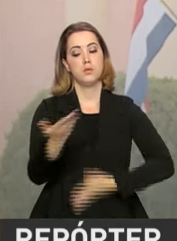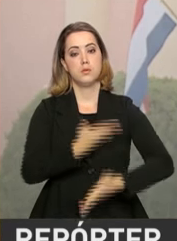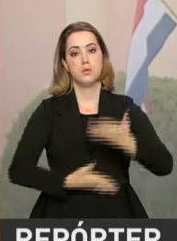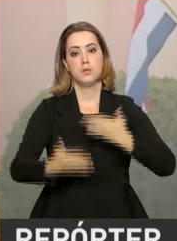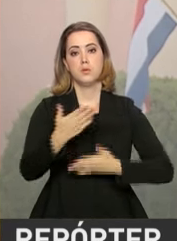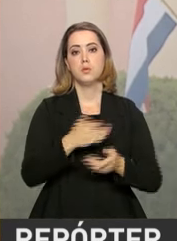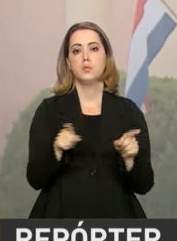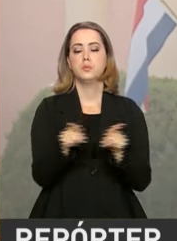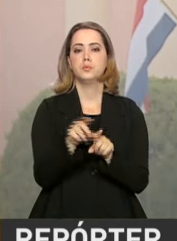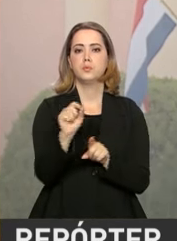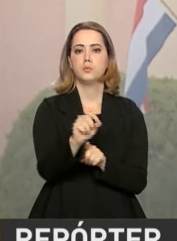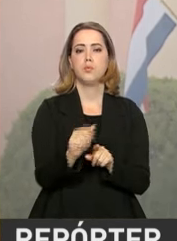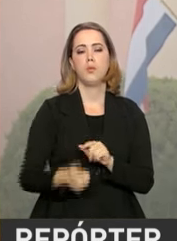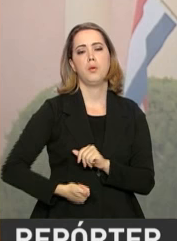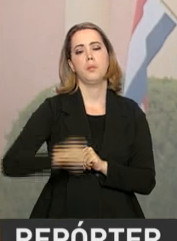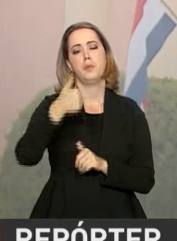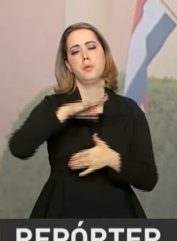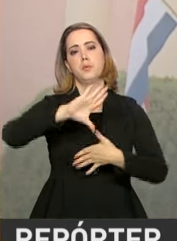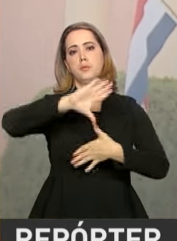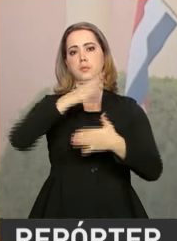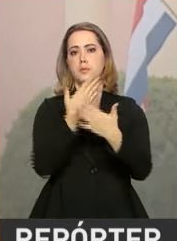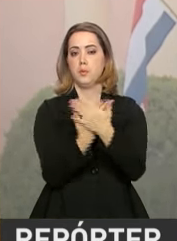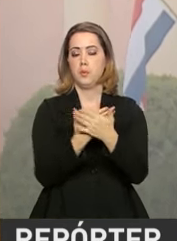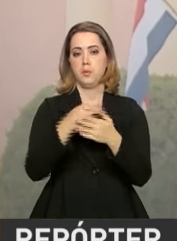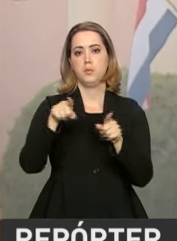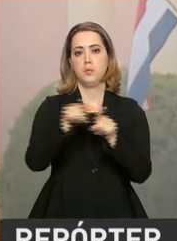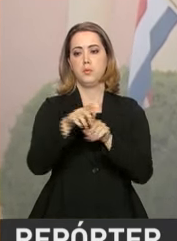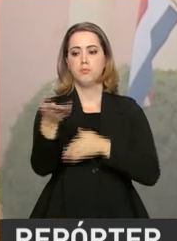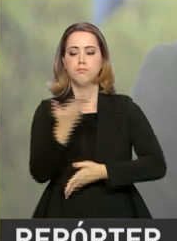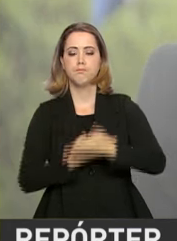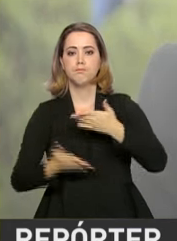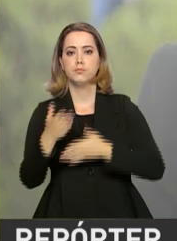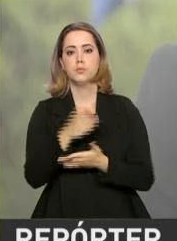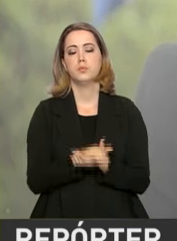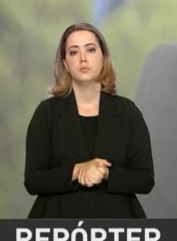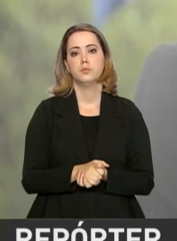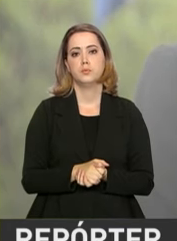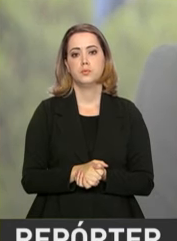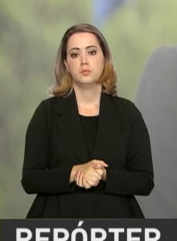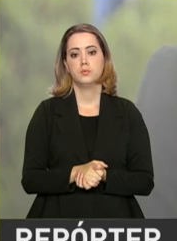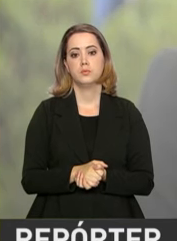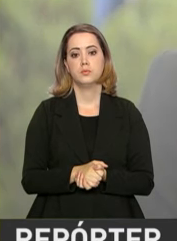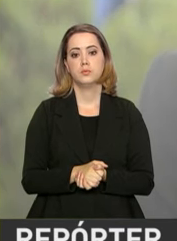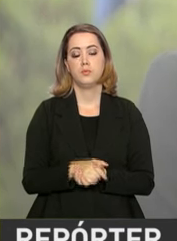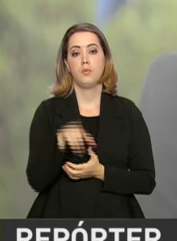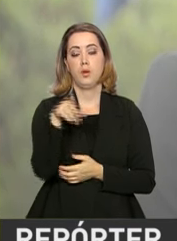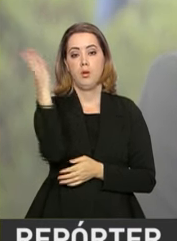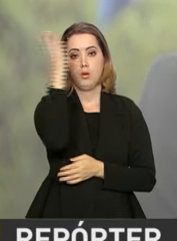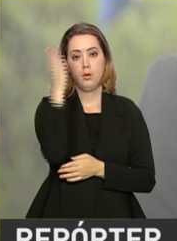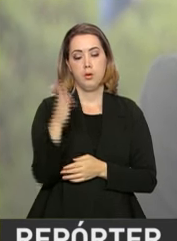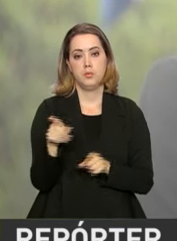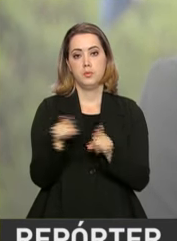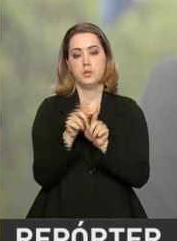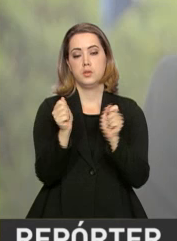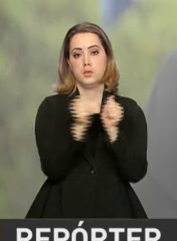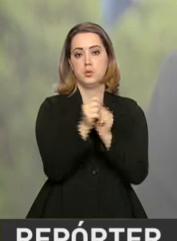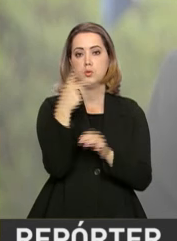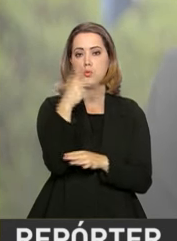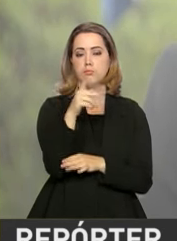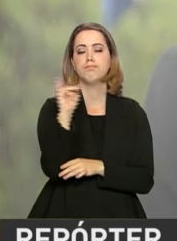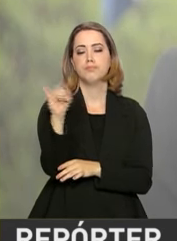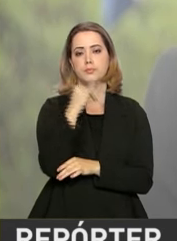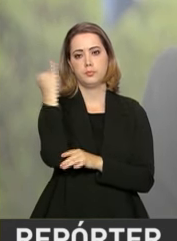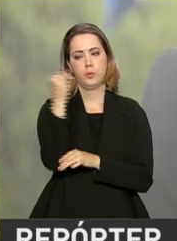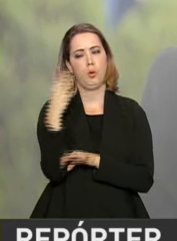trataram do fortalecimento do Mercosul e das negociações externas do bloco. Brasil e Paraguai são importantes parceiros comerciais e